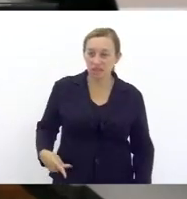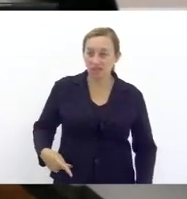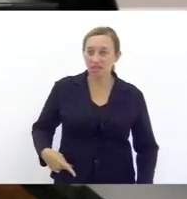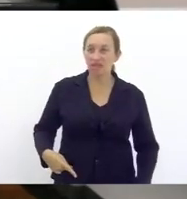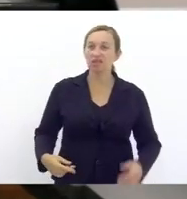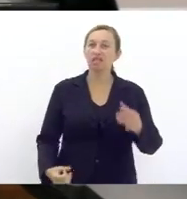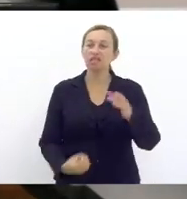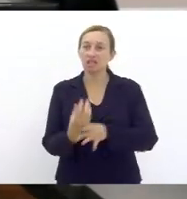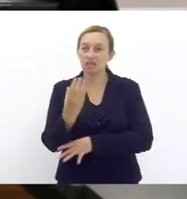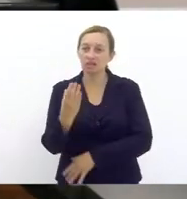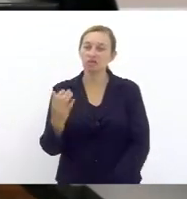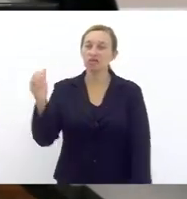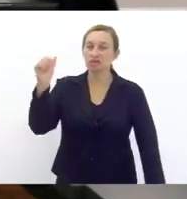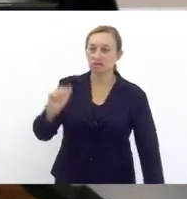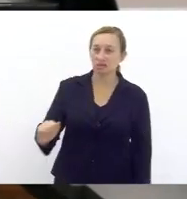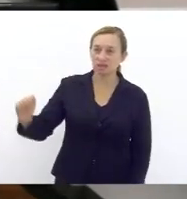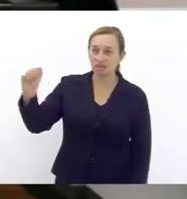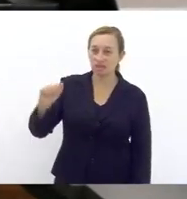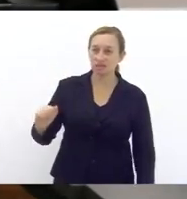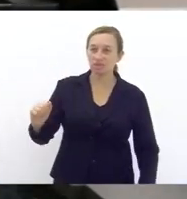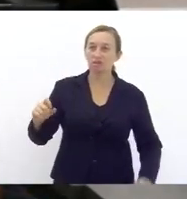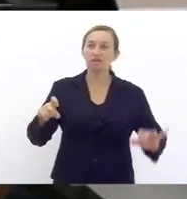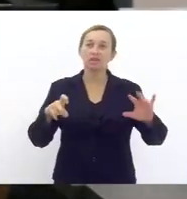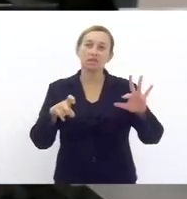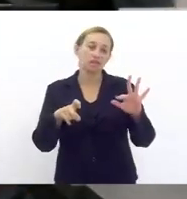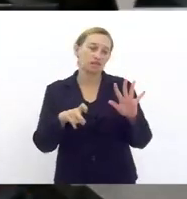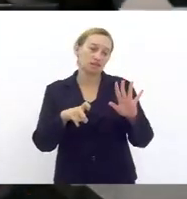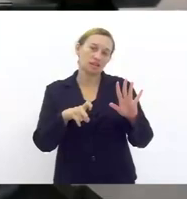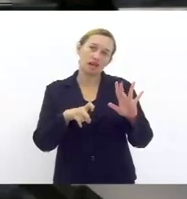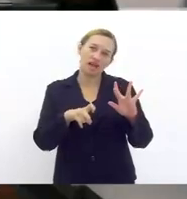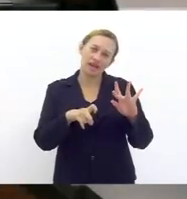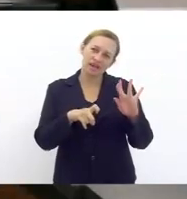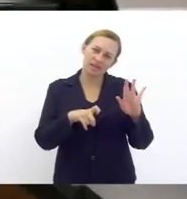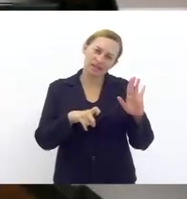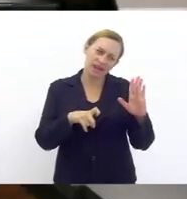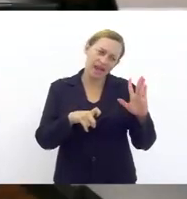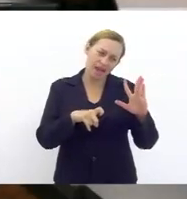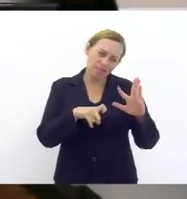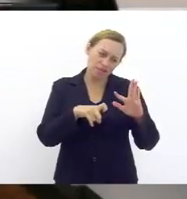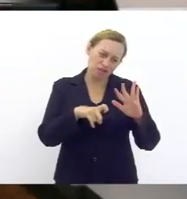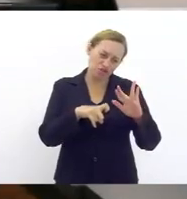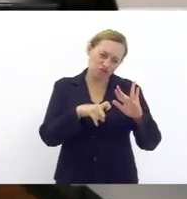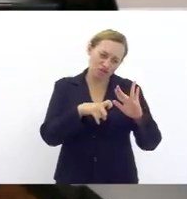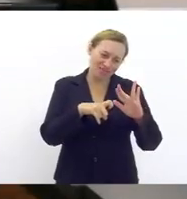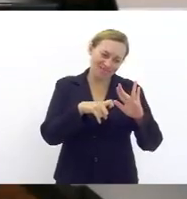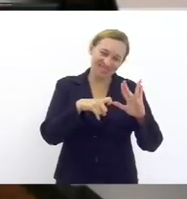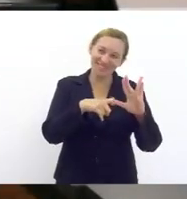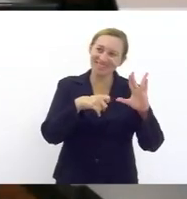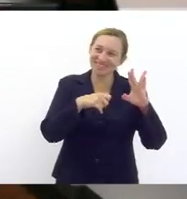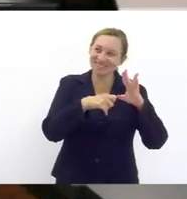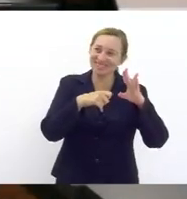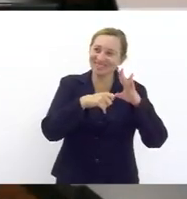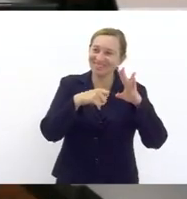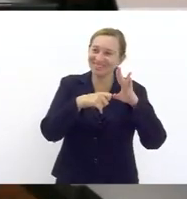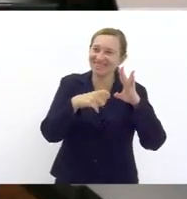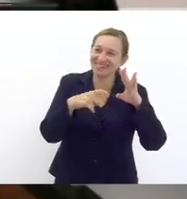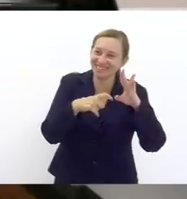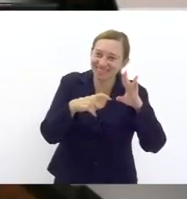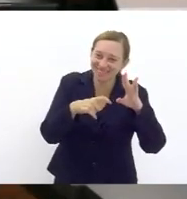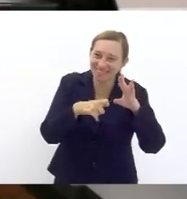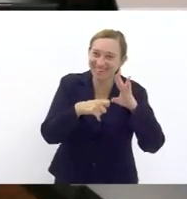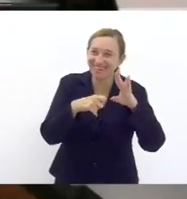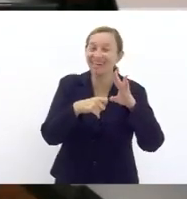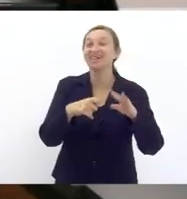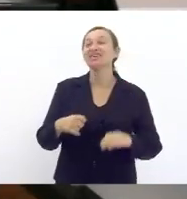abra rio que é a Associação Brasileira de acesso a canabis do Rio de Janeiro como diretora executiva do projeto Lucas esperança